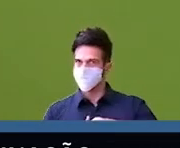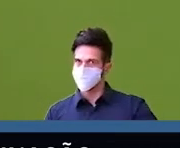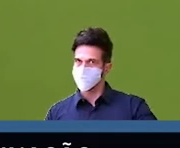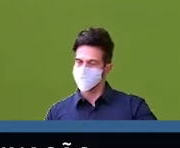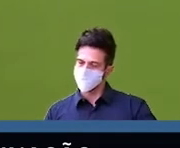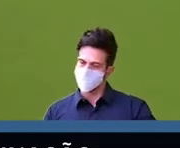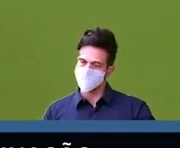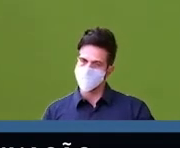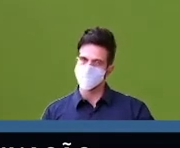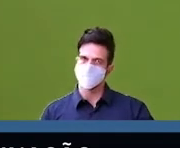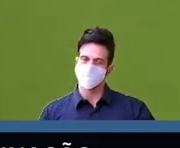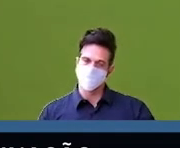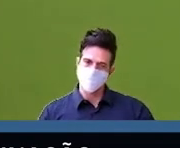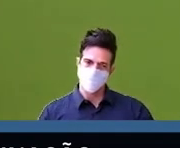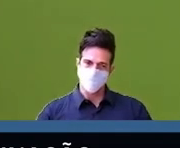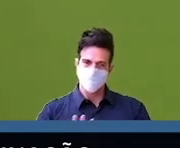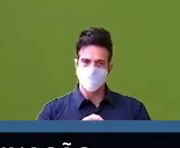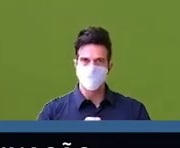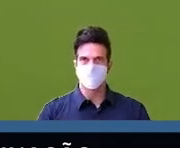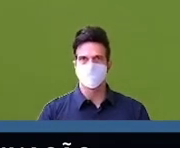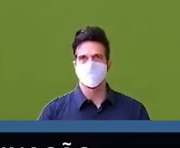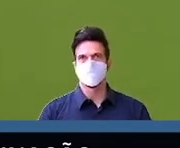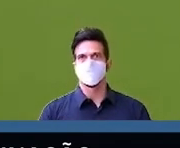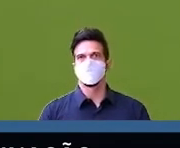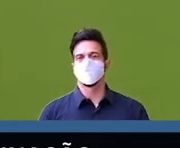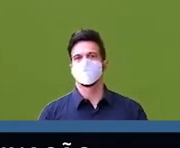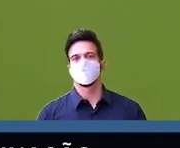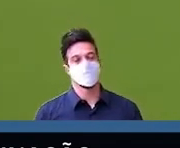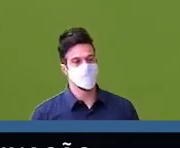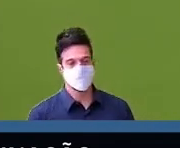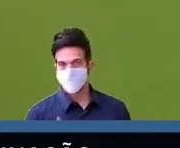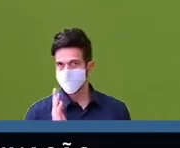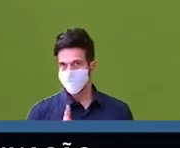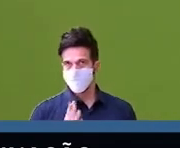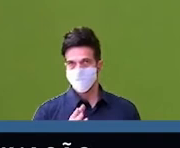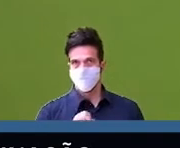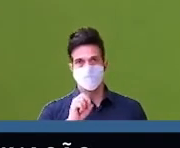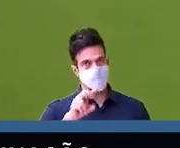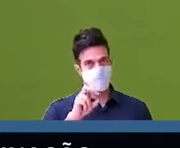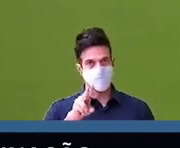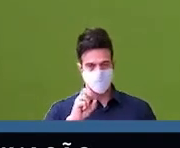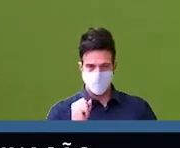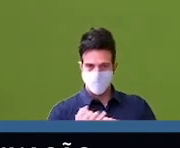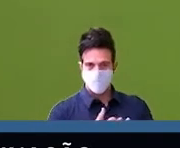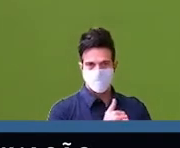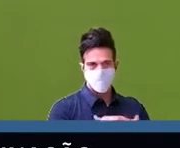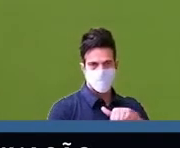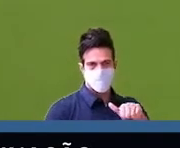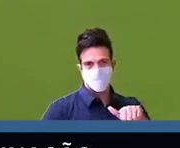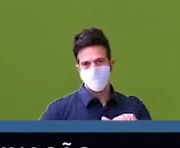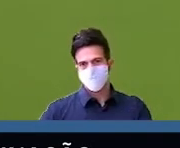se somar à variante da P1, muito presente no estado, e que agora nós temos também